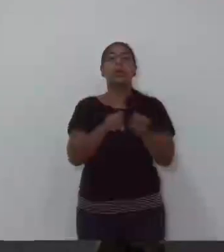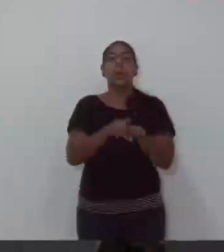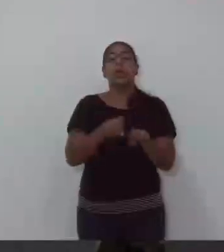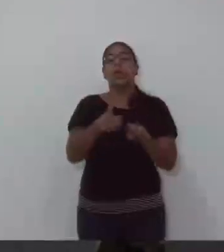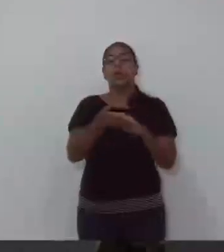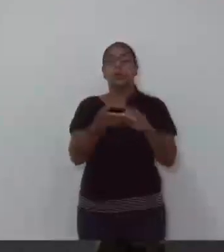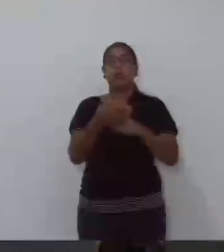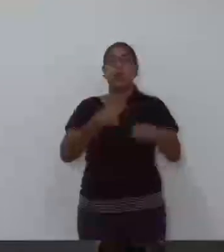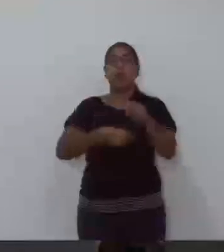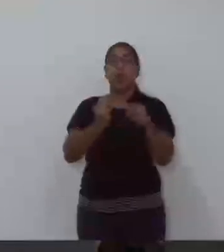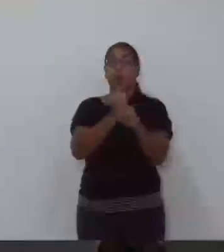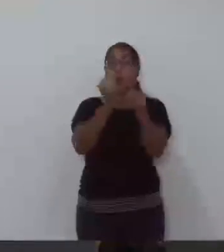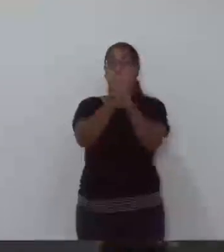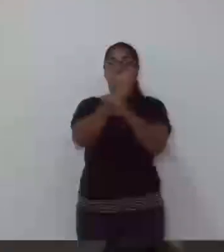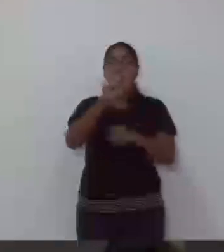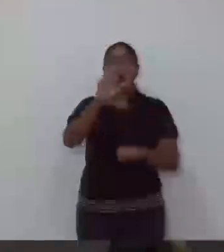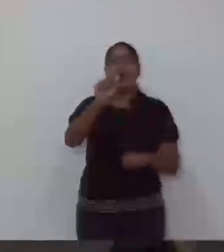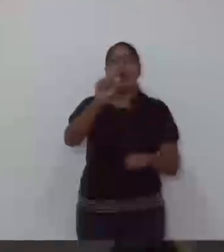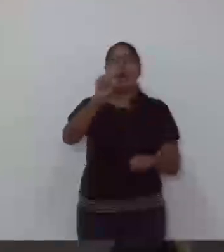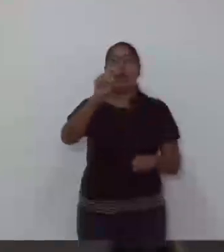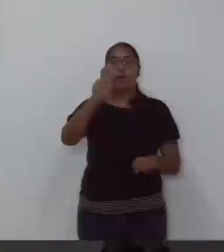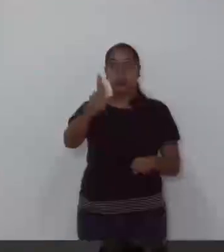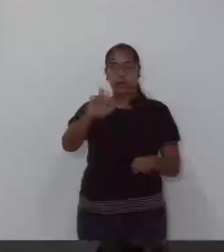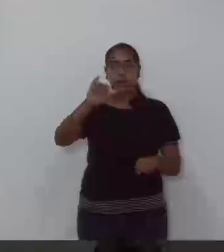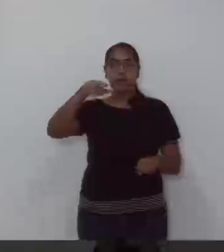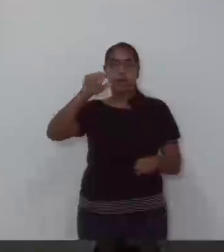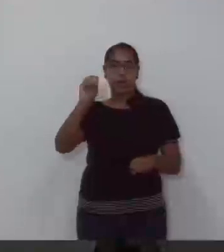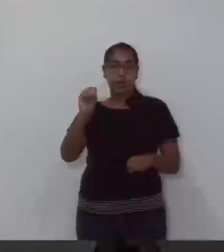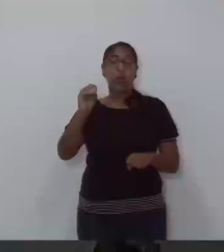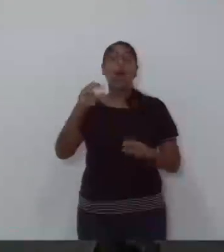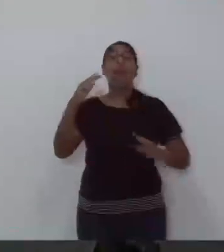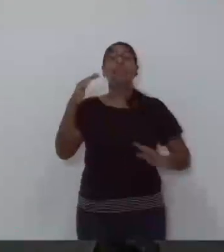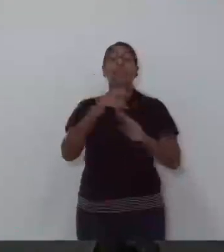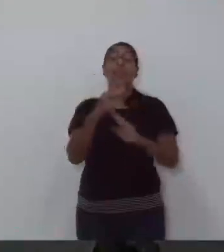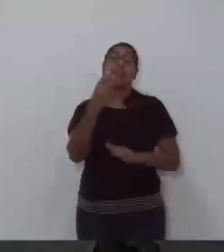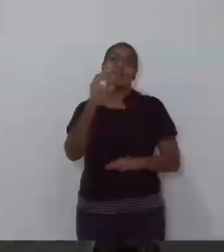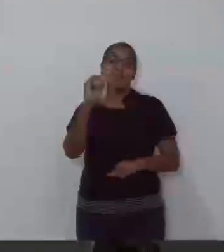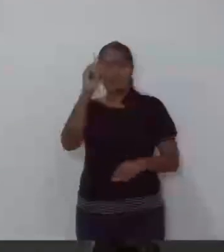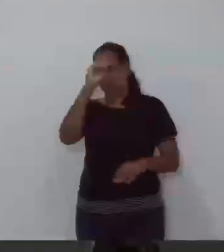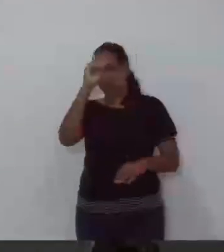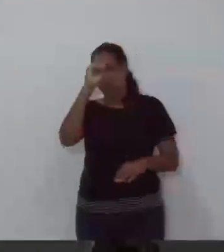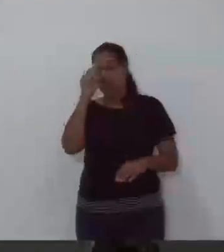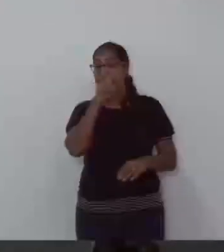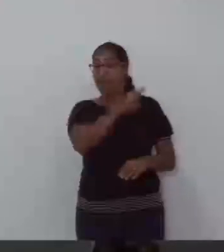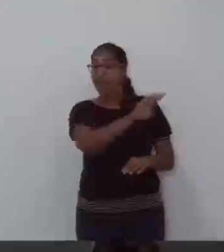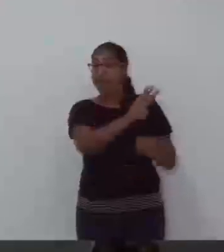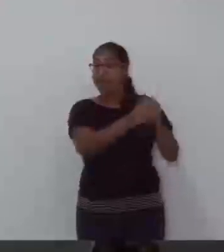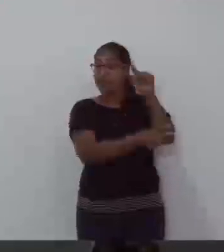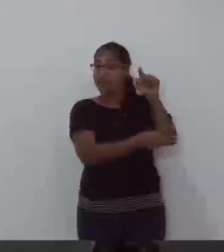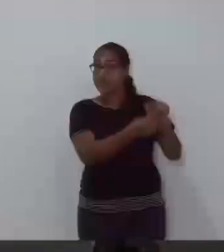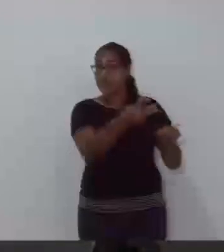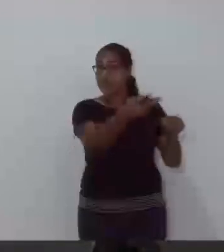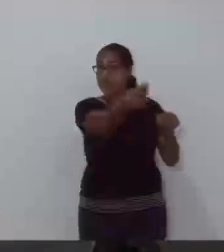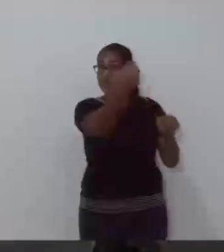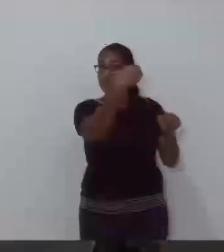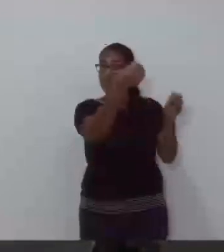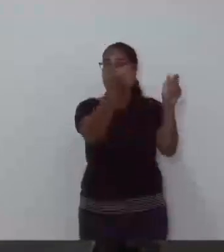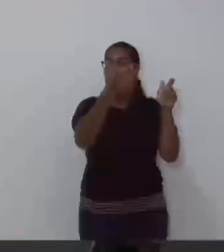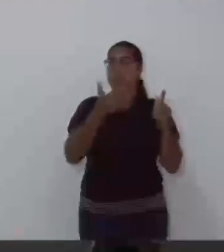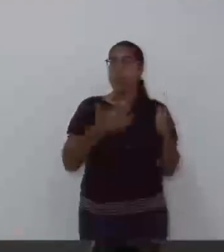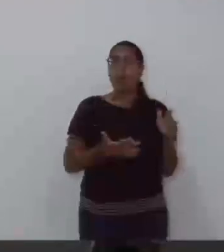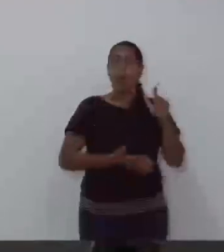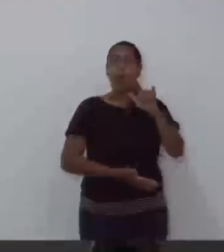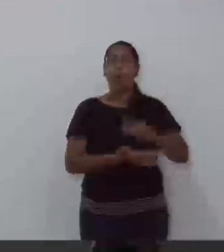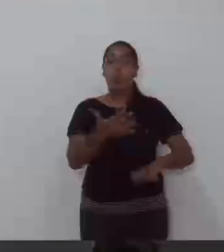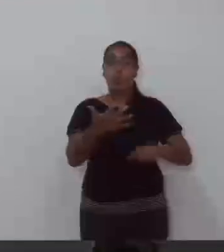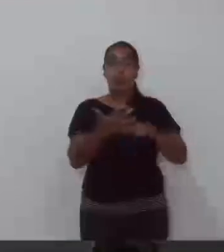Obras, senhor Adriano Corazari, dentro do prazo não superior a 30 dias, para esclarecimentos a respeito do